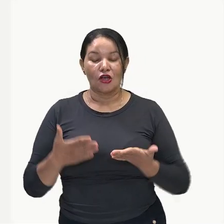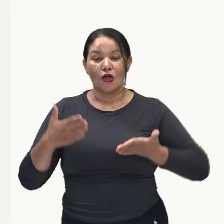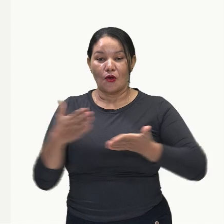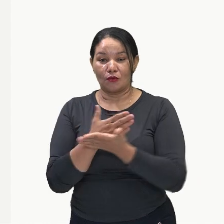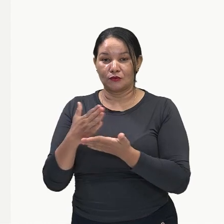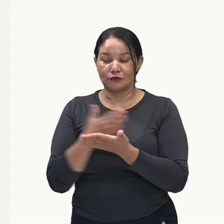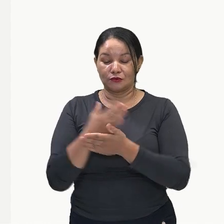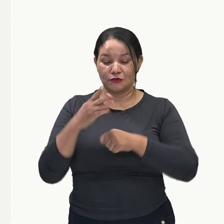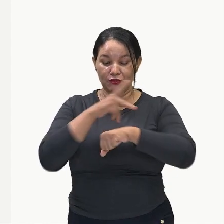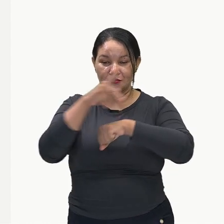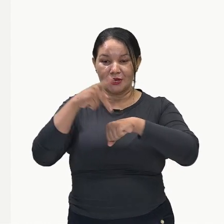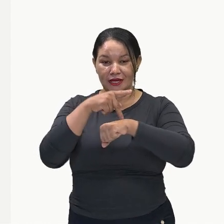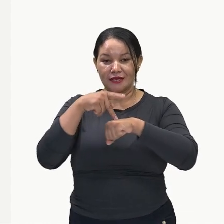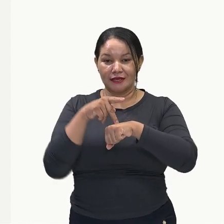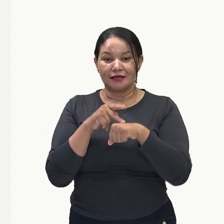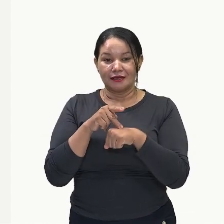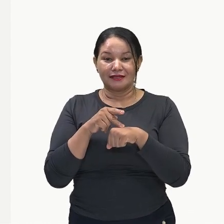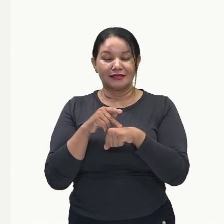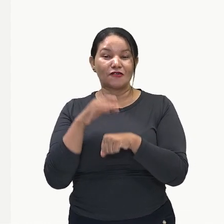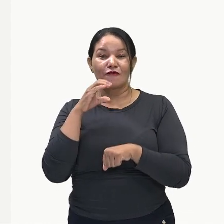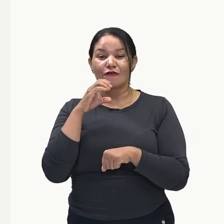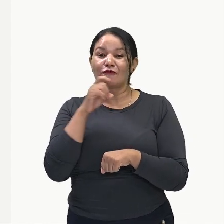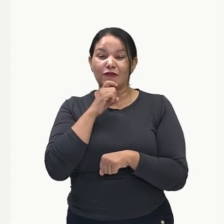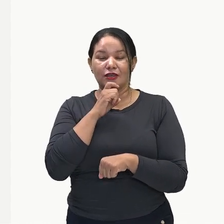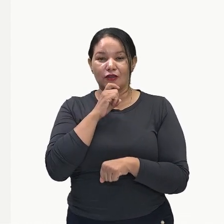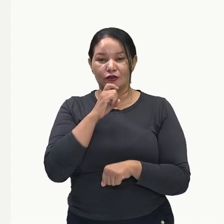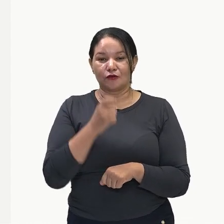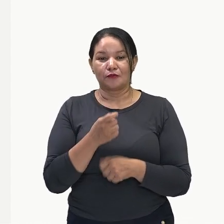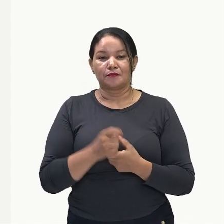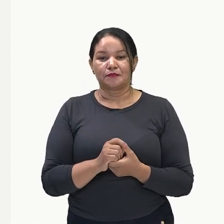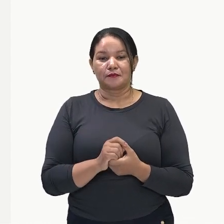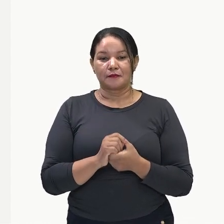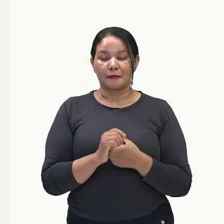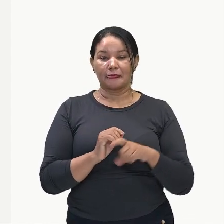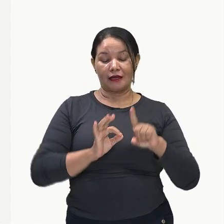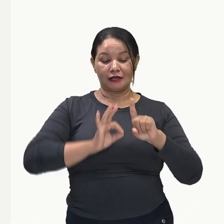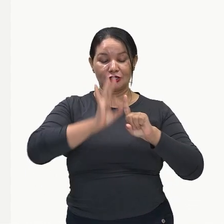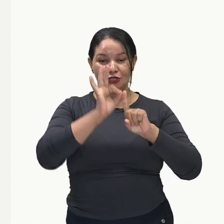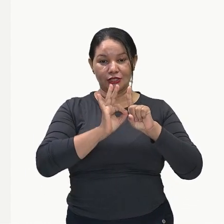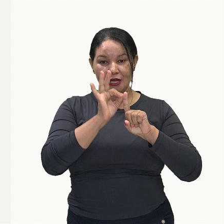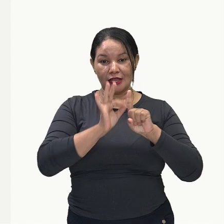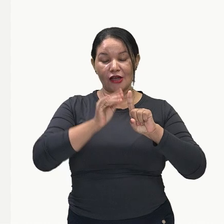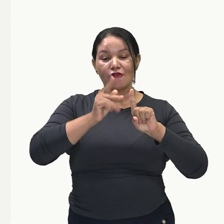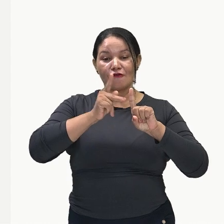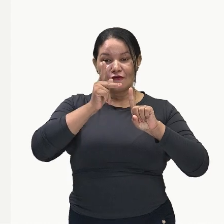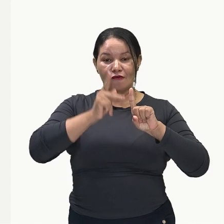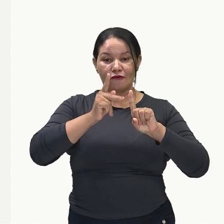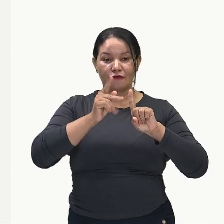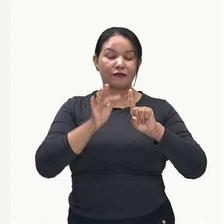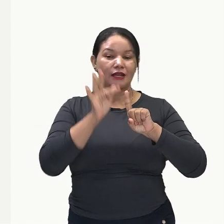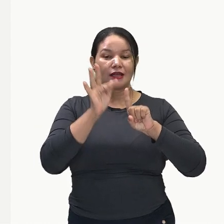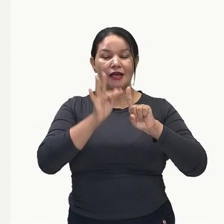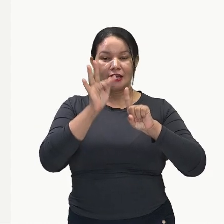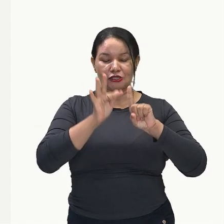frio. E a escala Fahrenheit, observem aqui, ela